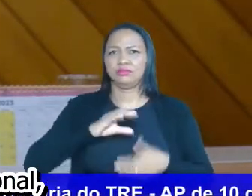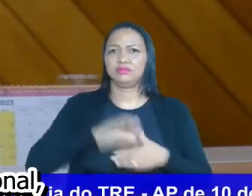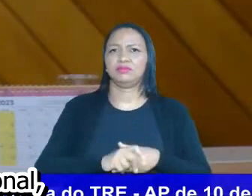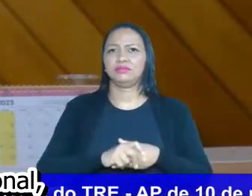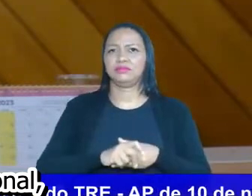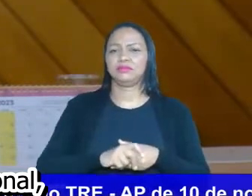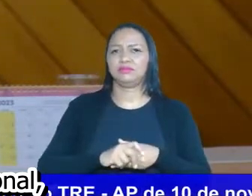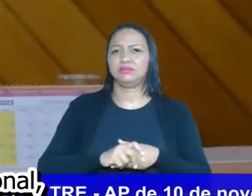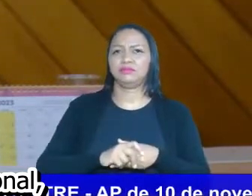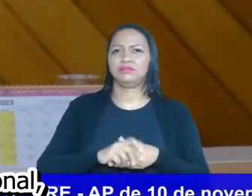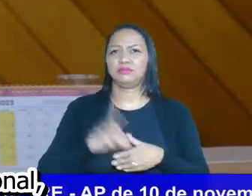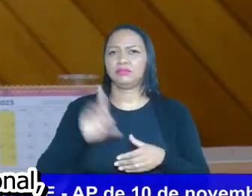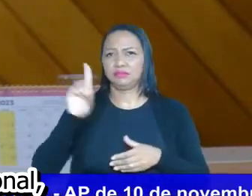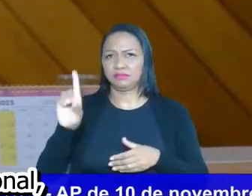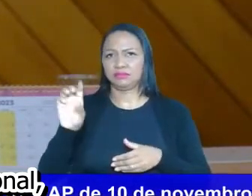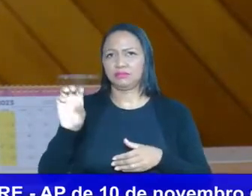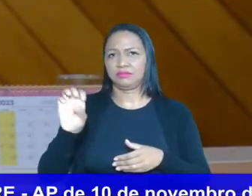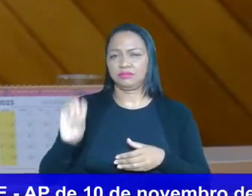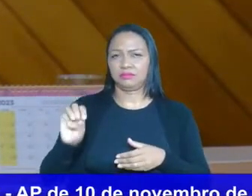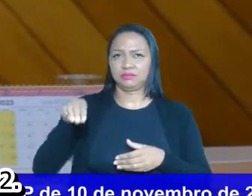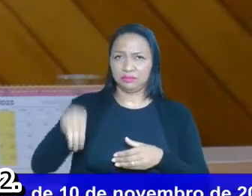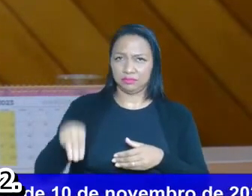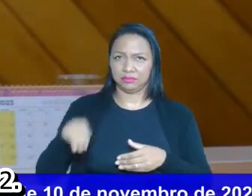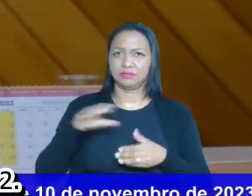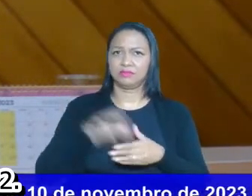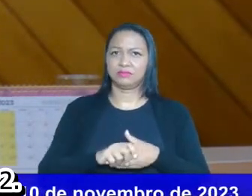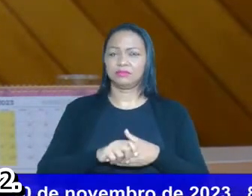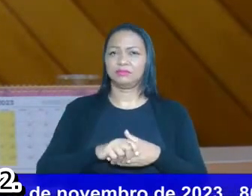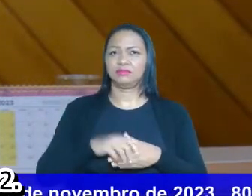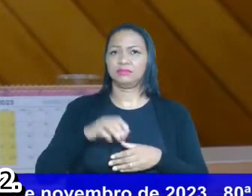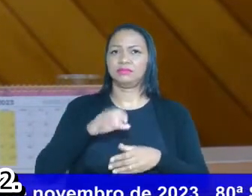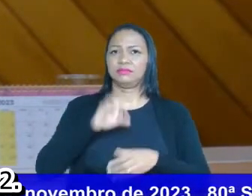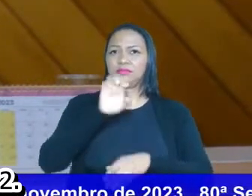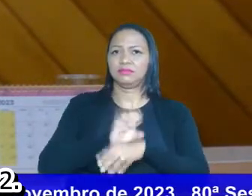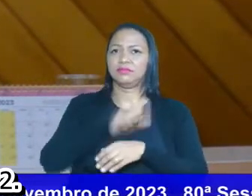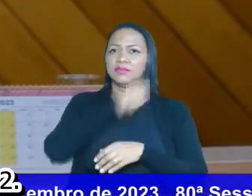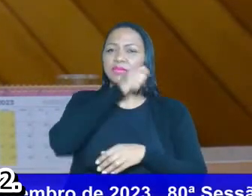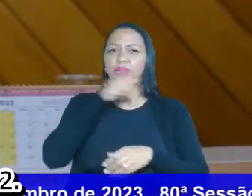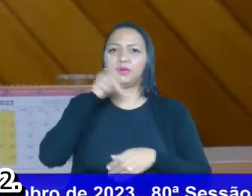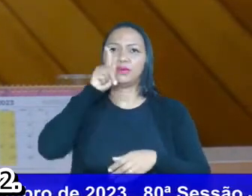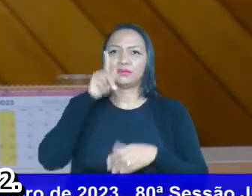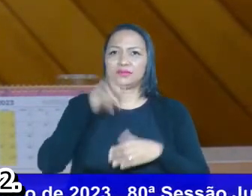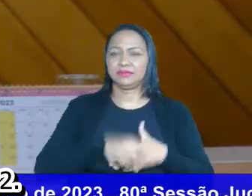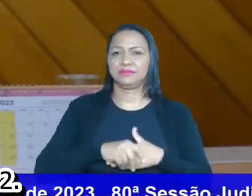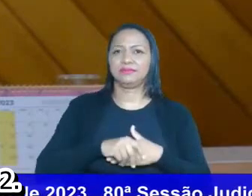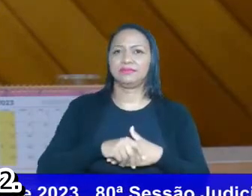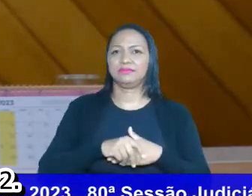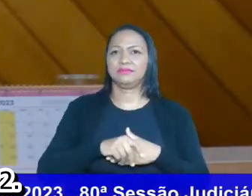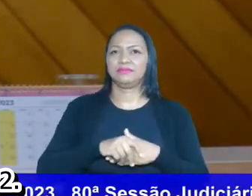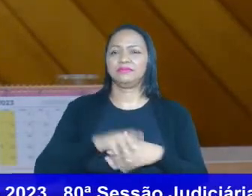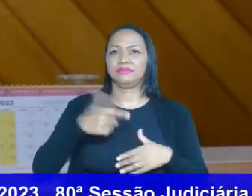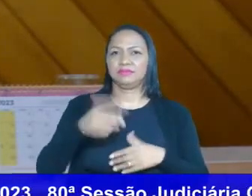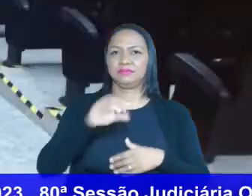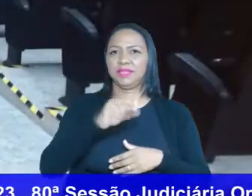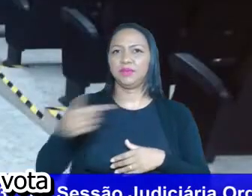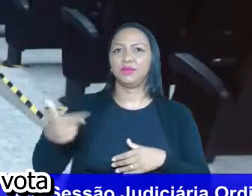Democrático Regional do Estado do Amapá, relativo às eleições de 2022, ao exercício